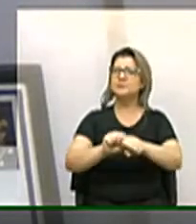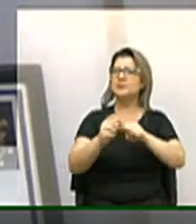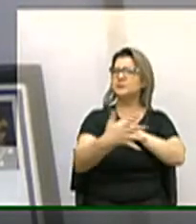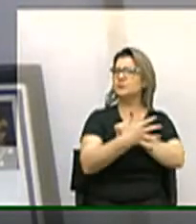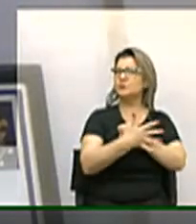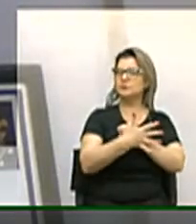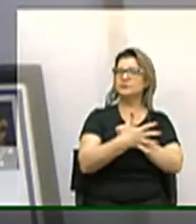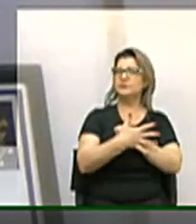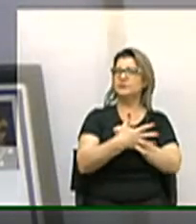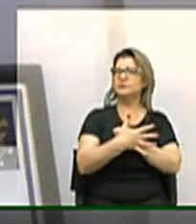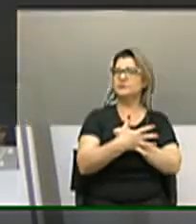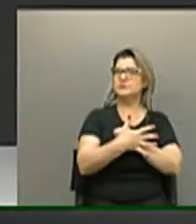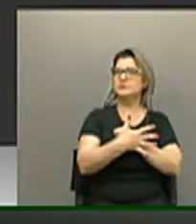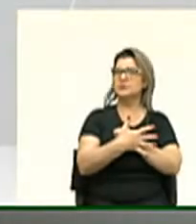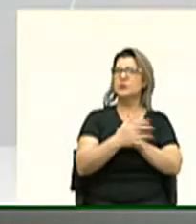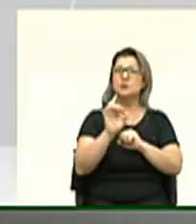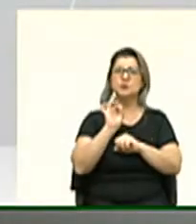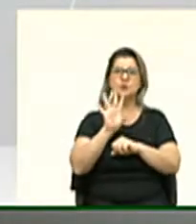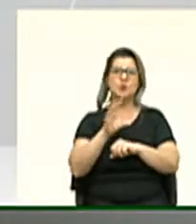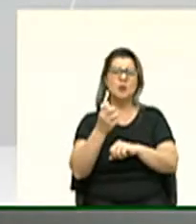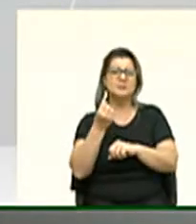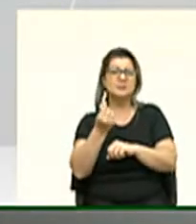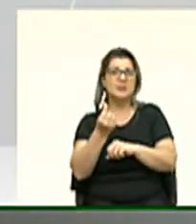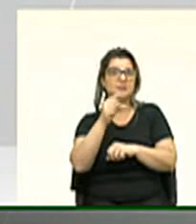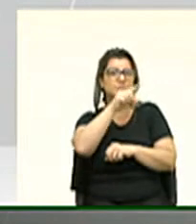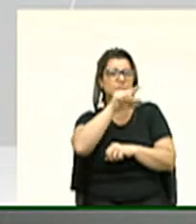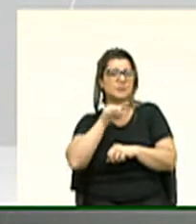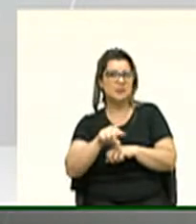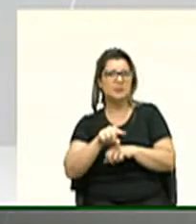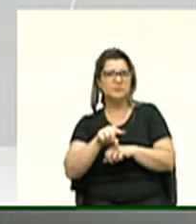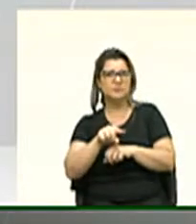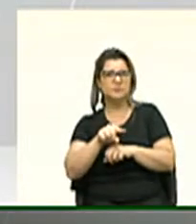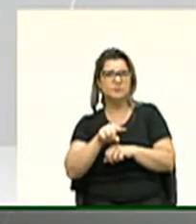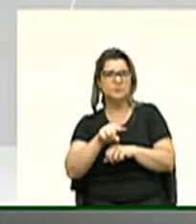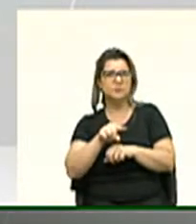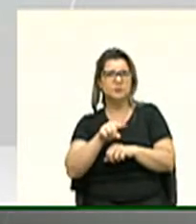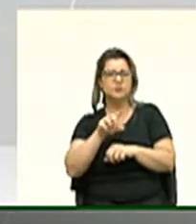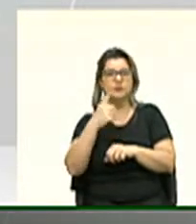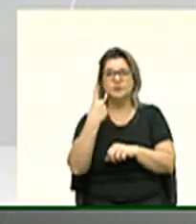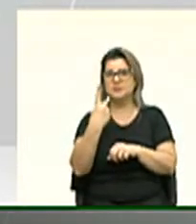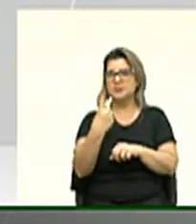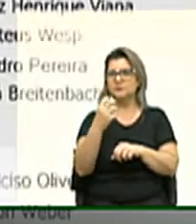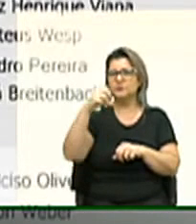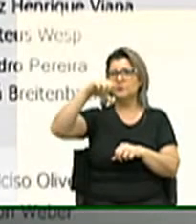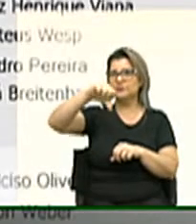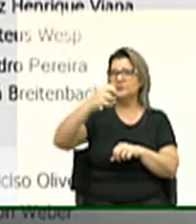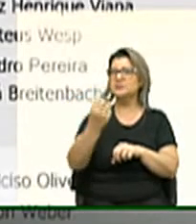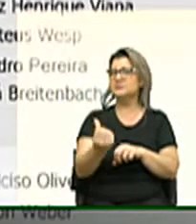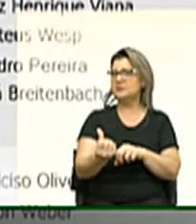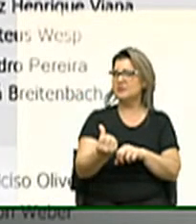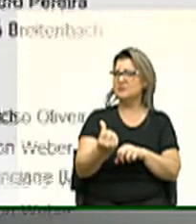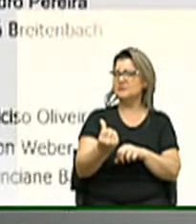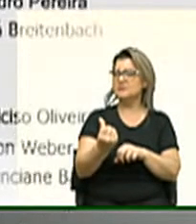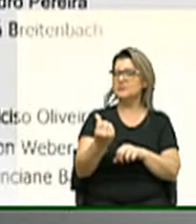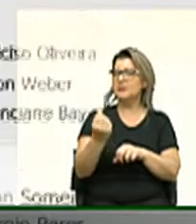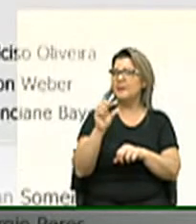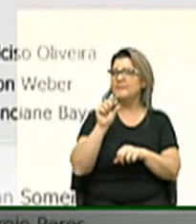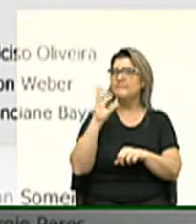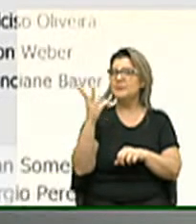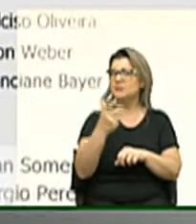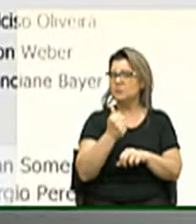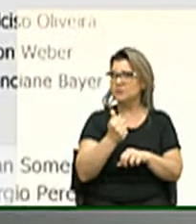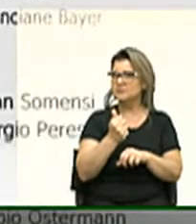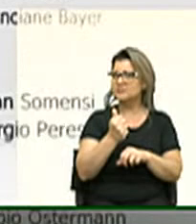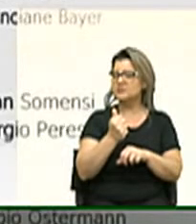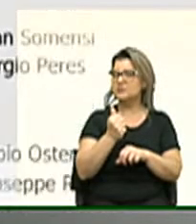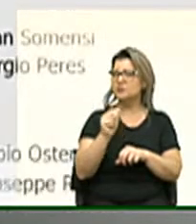somente 6% dos 196 milhões de reais que recebeu. E dos seus recursos próprios, liquidou